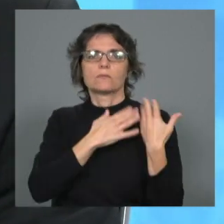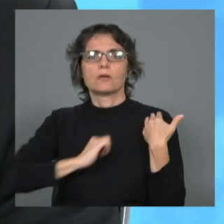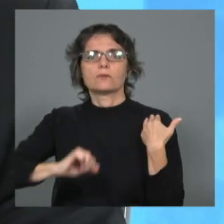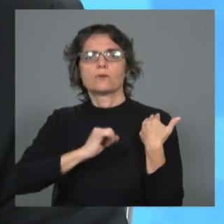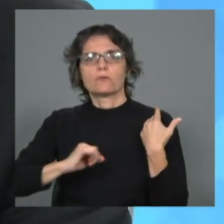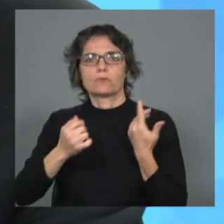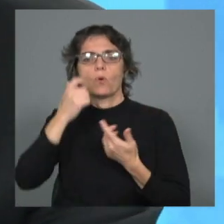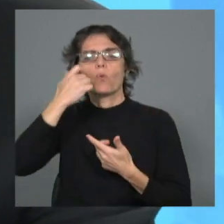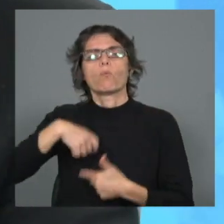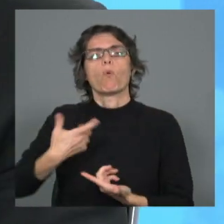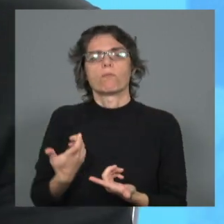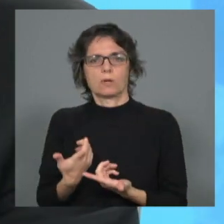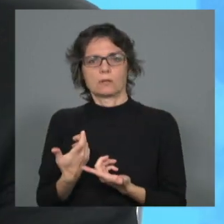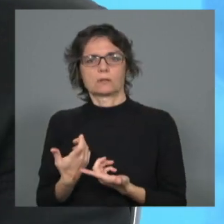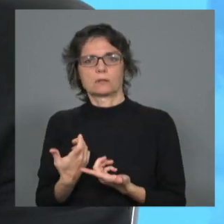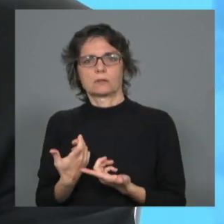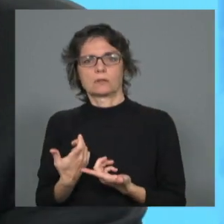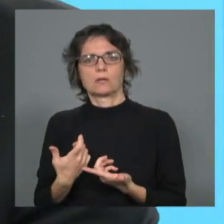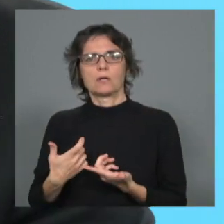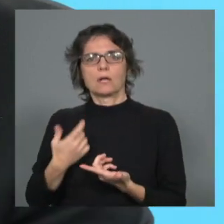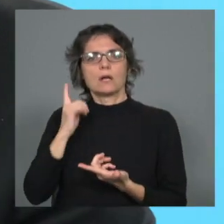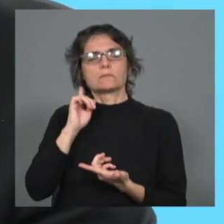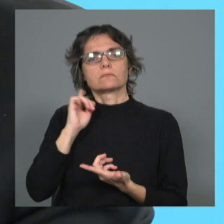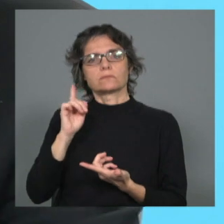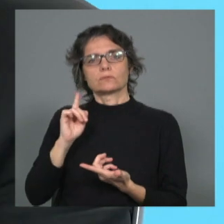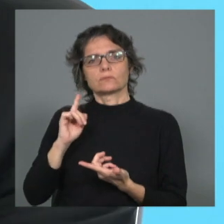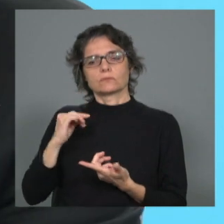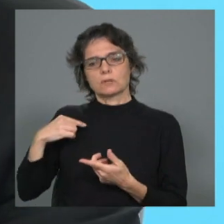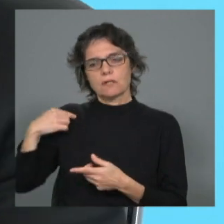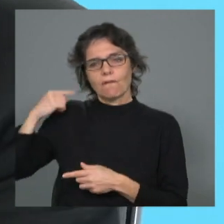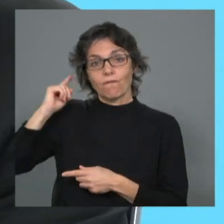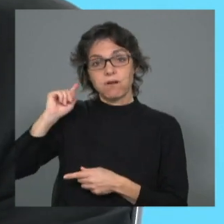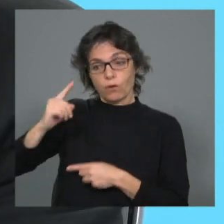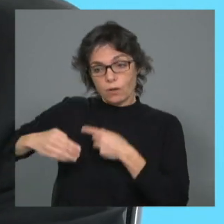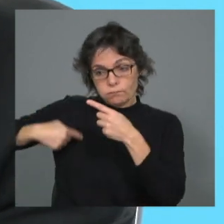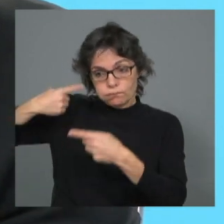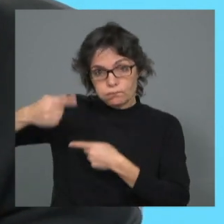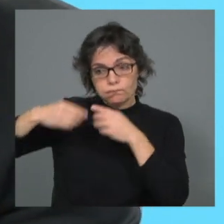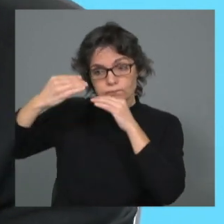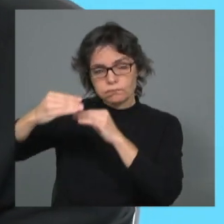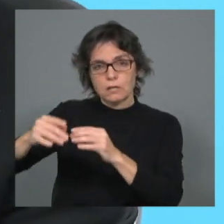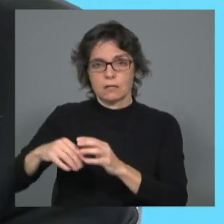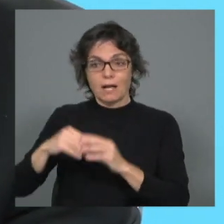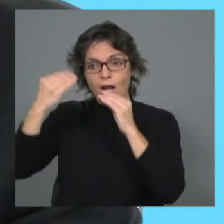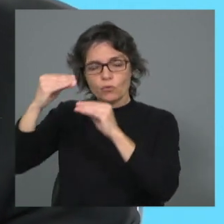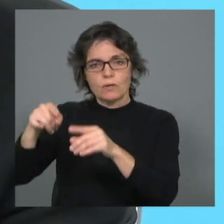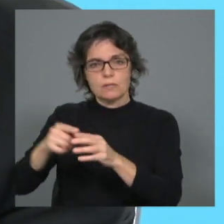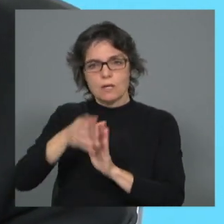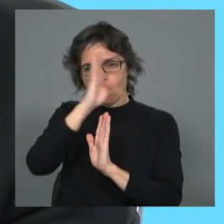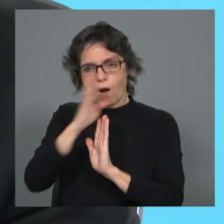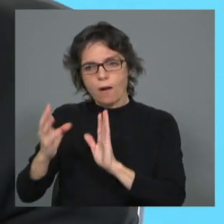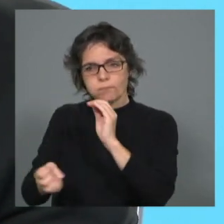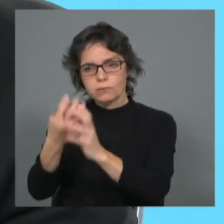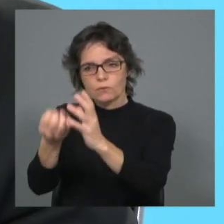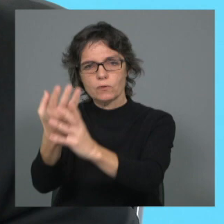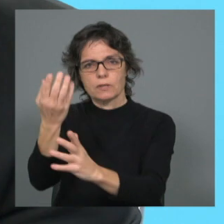homem virtuoso é um homem que repete os valores, não é? A educação, nós temos que estar sempre a insistir, a repetir, a criar hábitos, não é? Bons